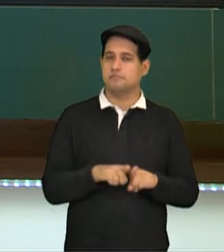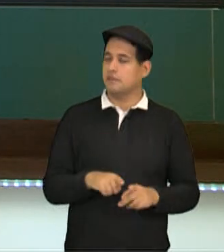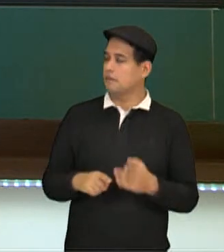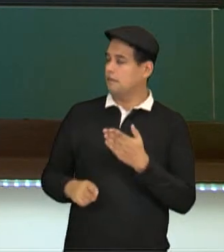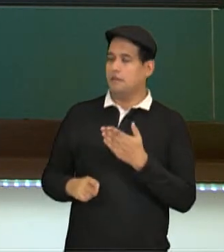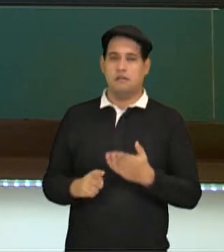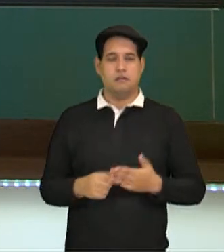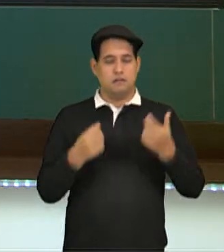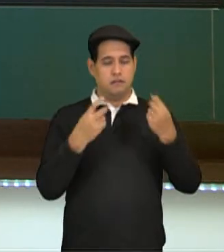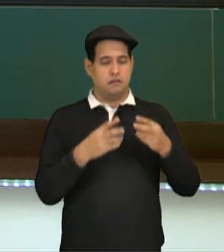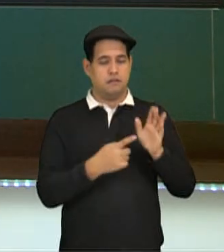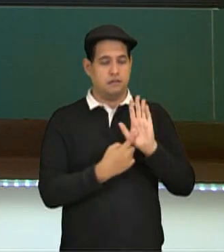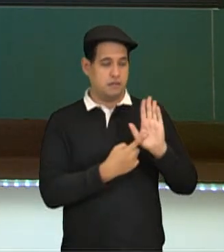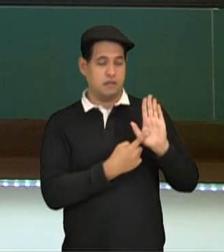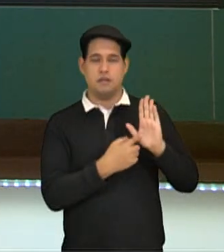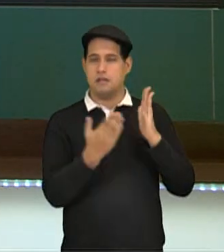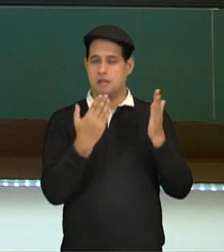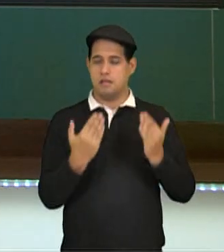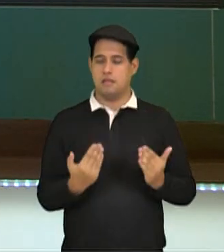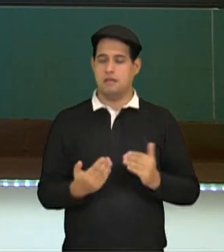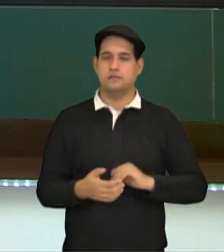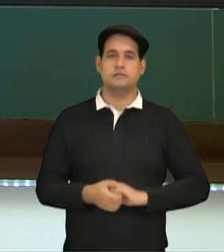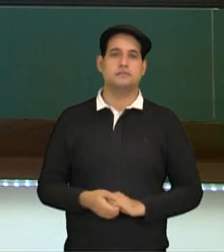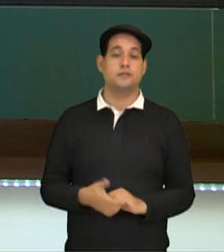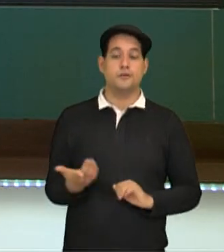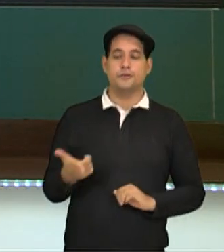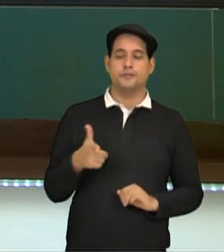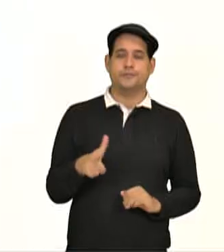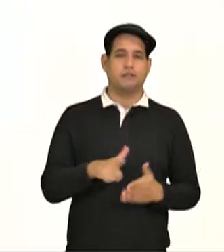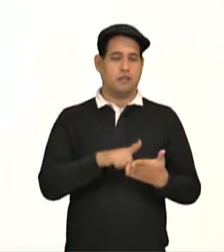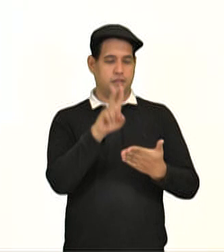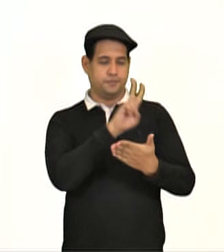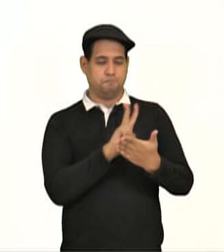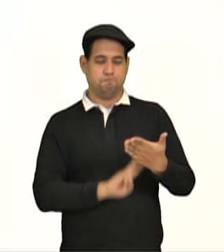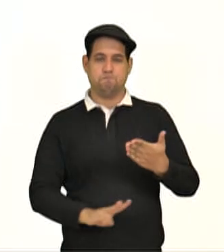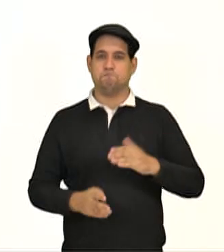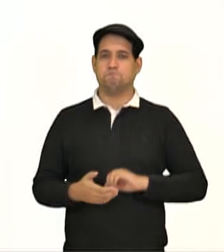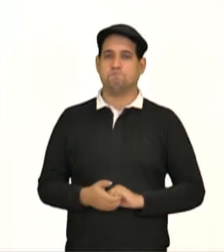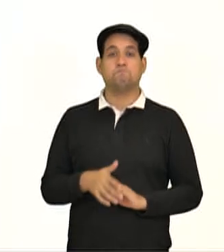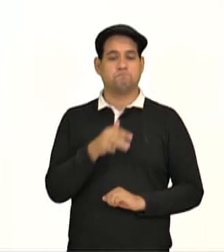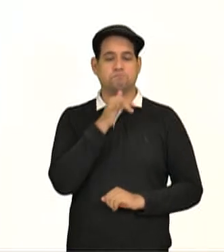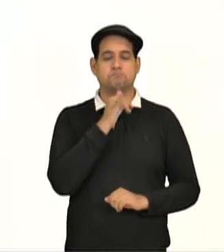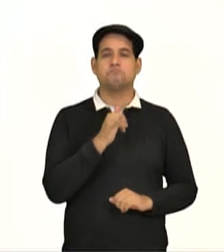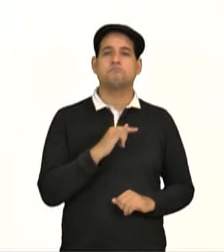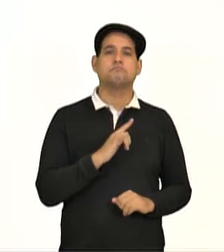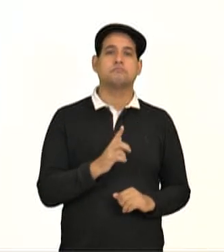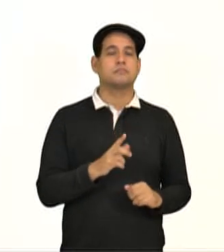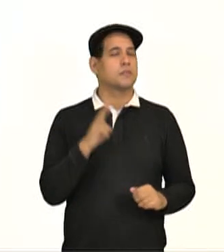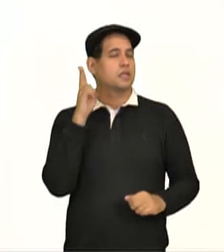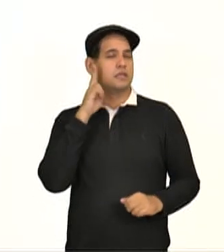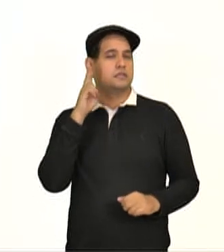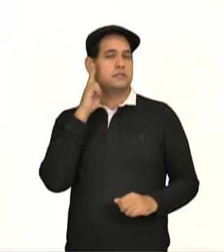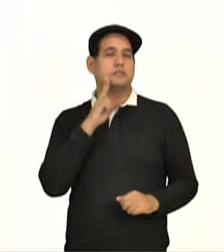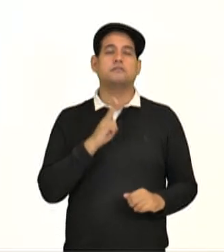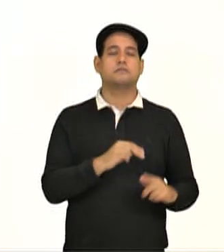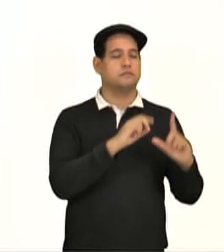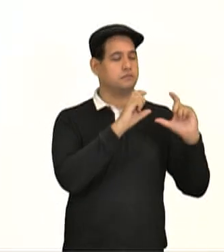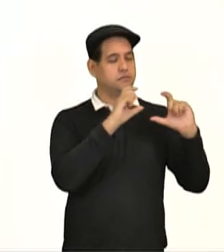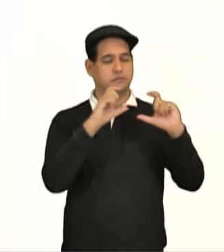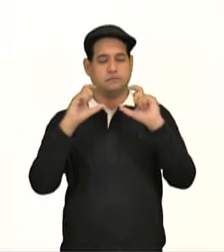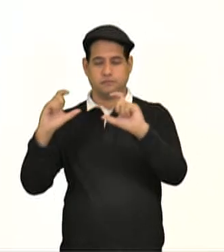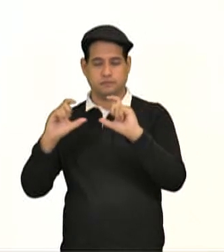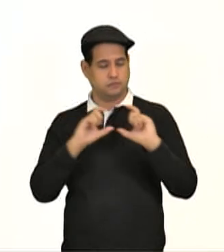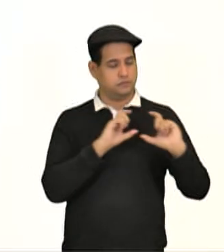nesse fragmento que estamos analisando. Continuação da leitura. Então, vocês têm aqui, né, uma história em quadrinhos, um fragmento